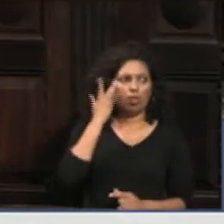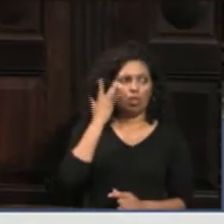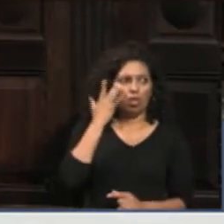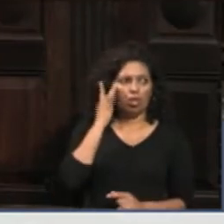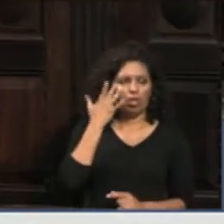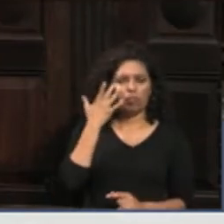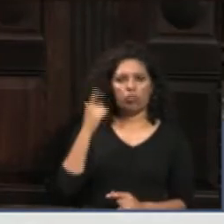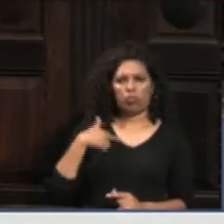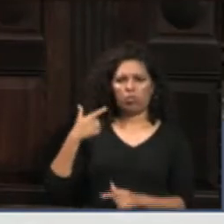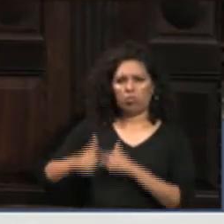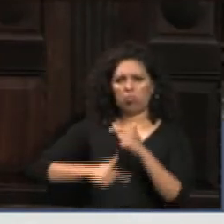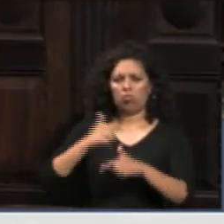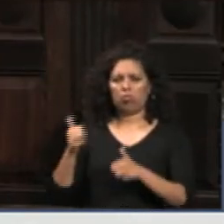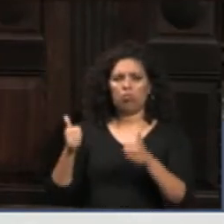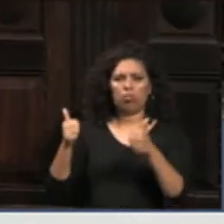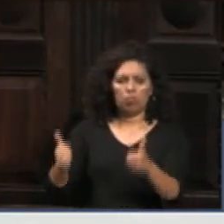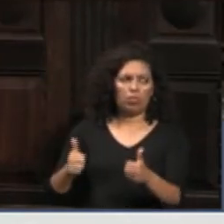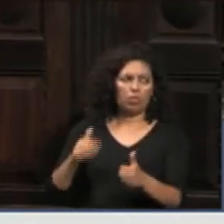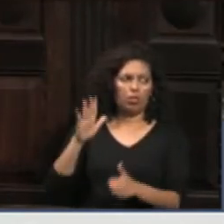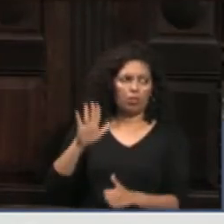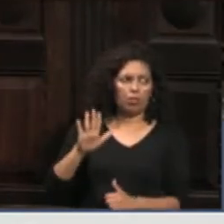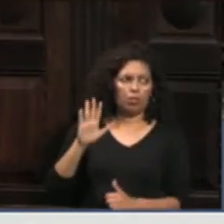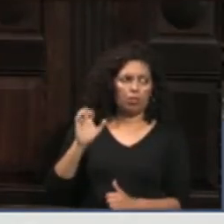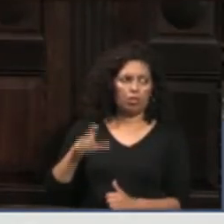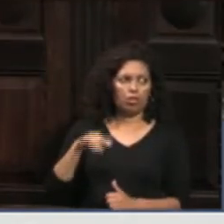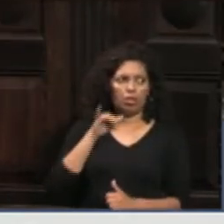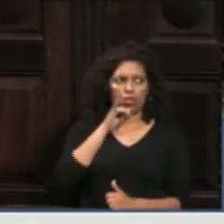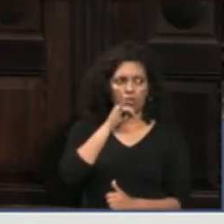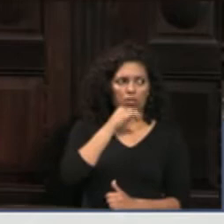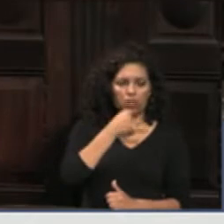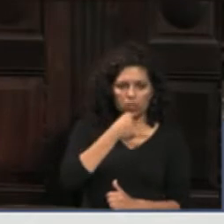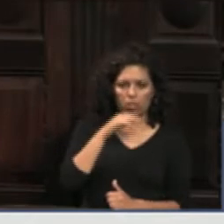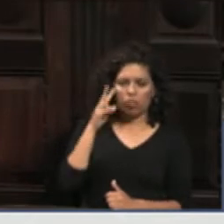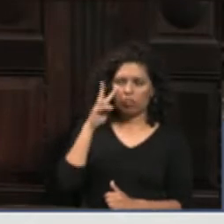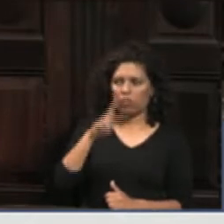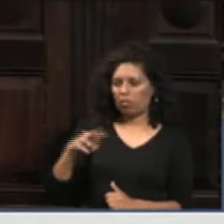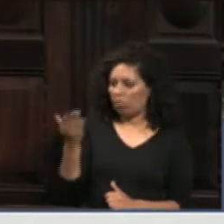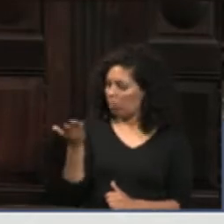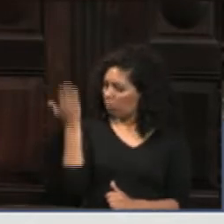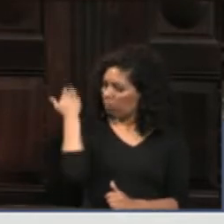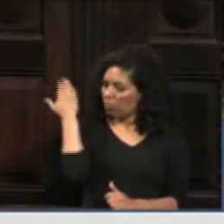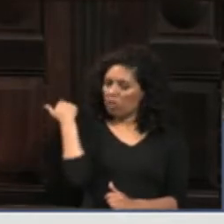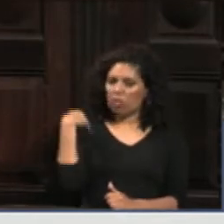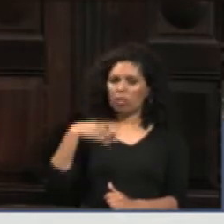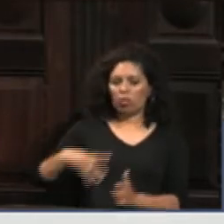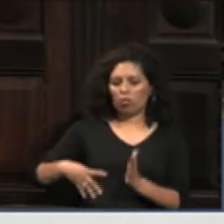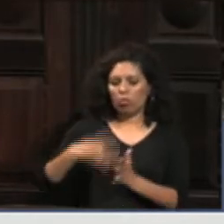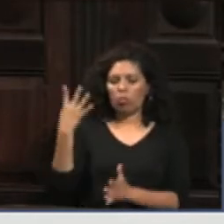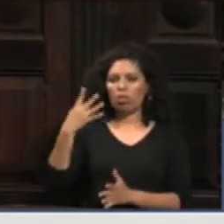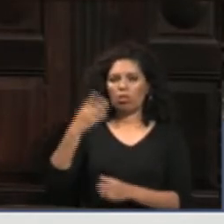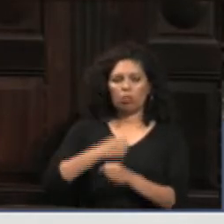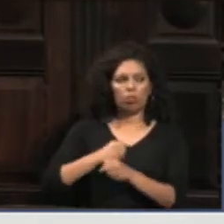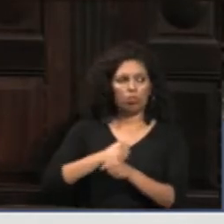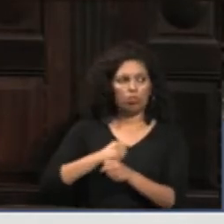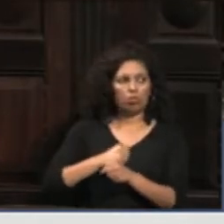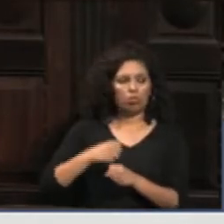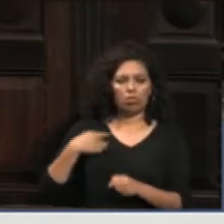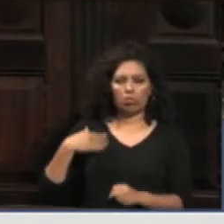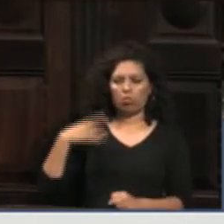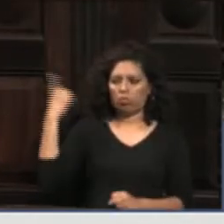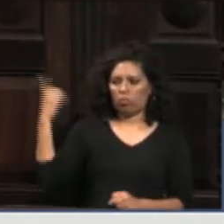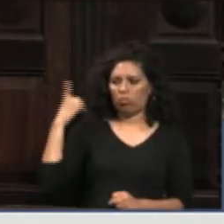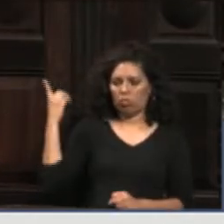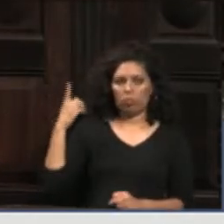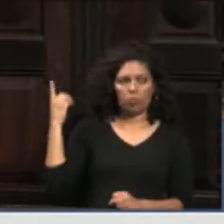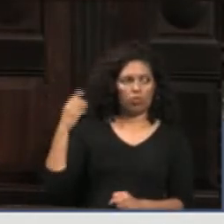bastante produtivo. Infelizmente, olhando para trás, esses 4 anos no Parlamento Estadual, não sei se